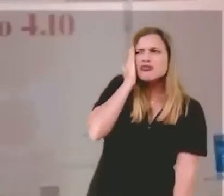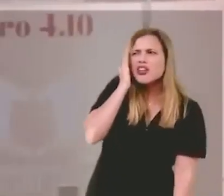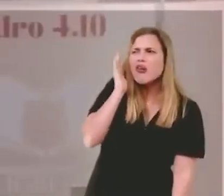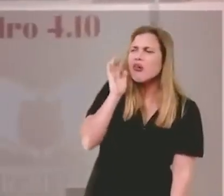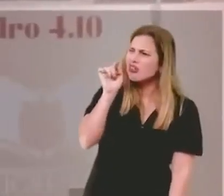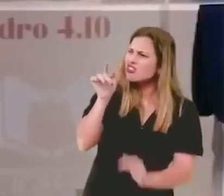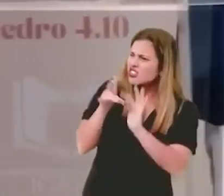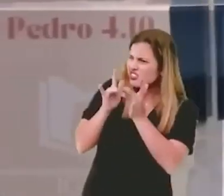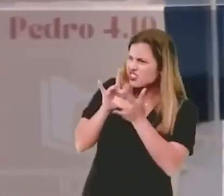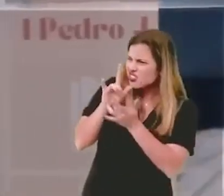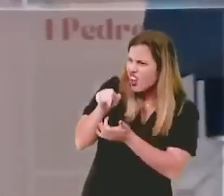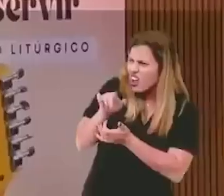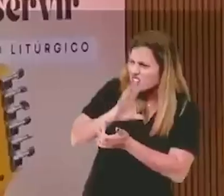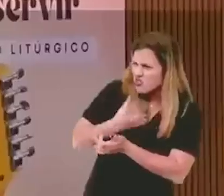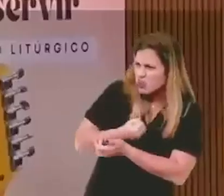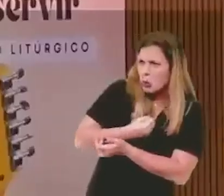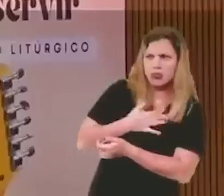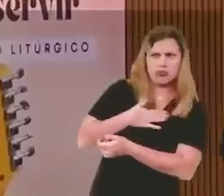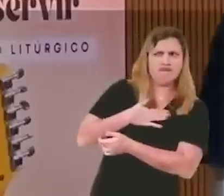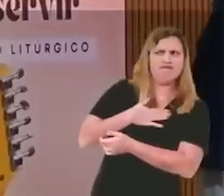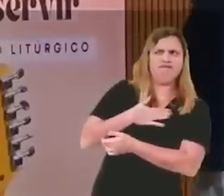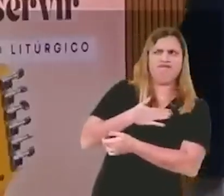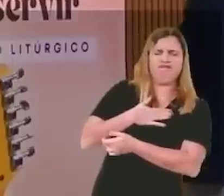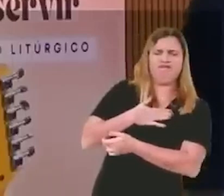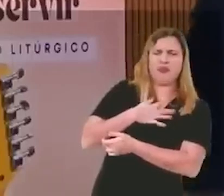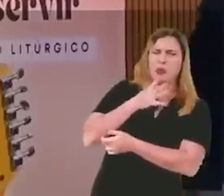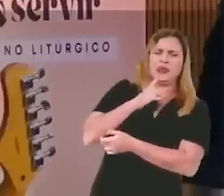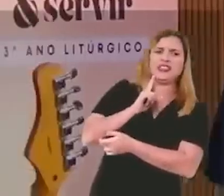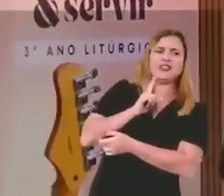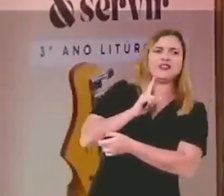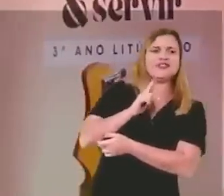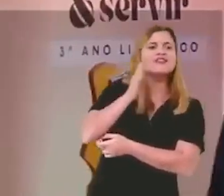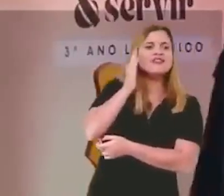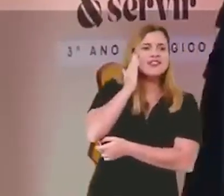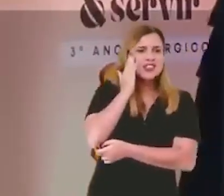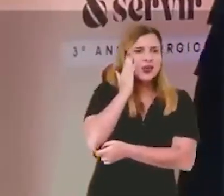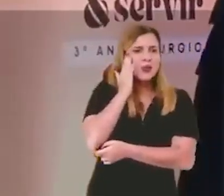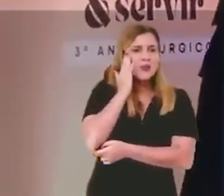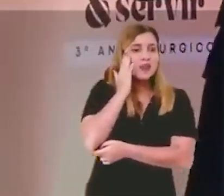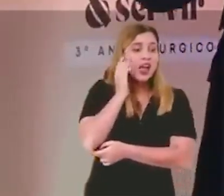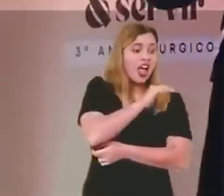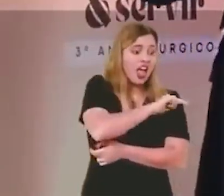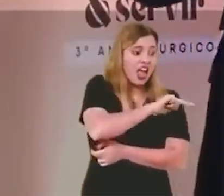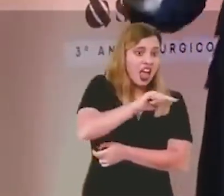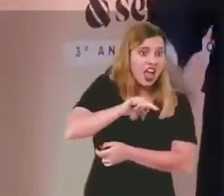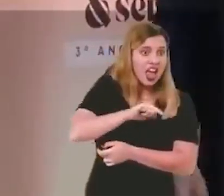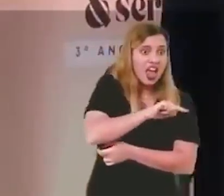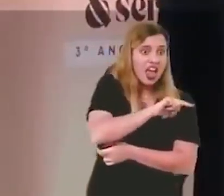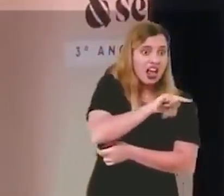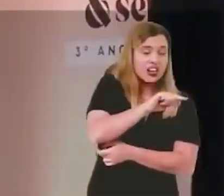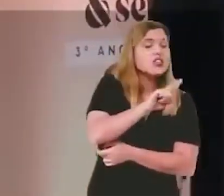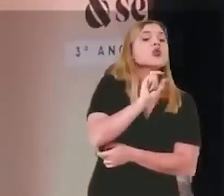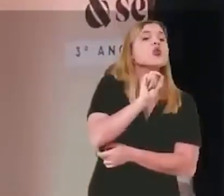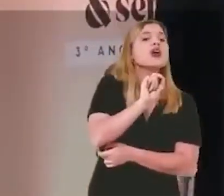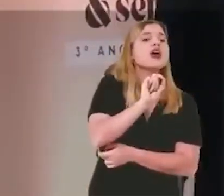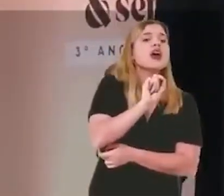Mas agora ele vai explicar no verso 11: veio para o que era seu e os seus não o receberam. Quem são os seus aí?